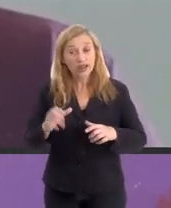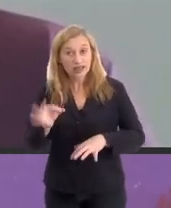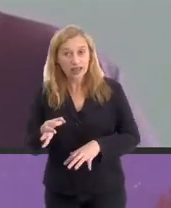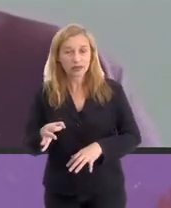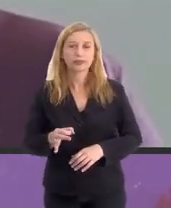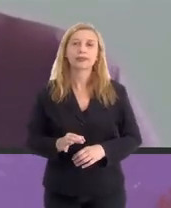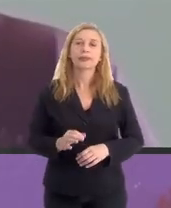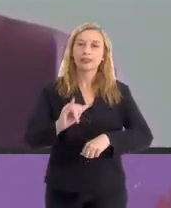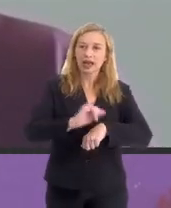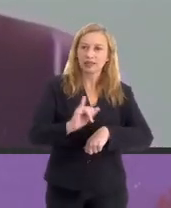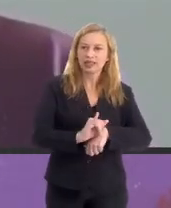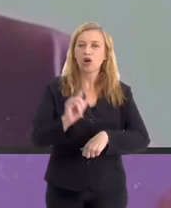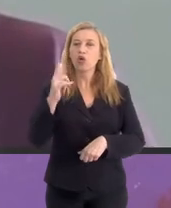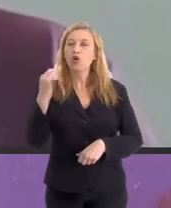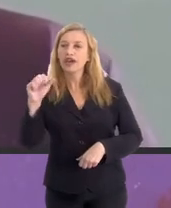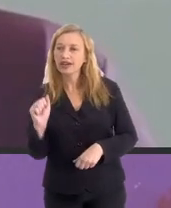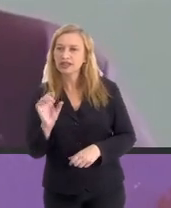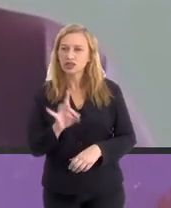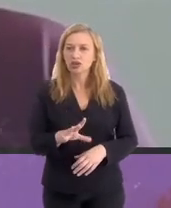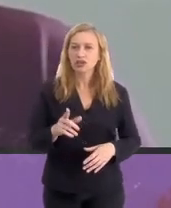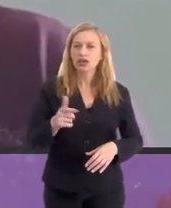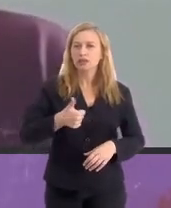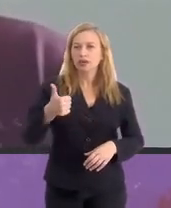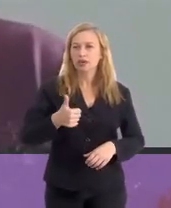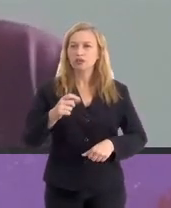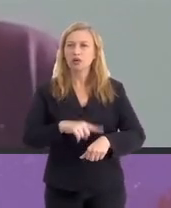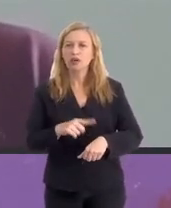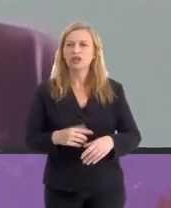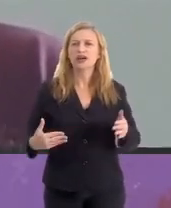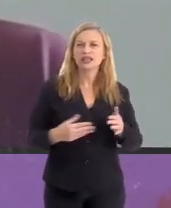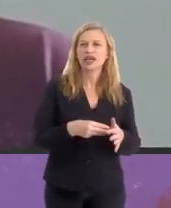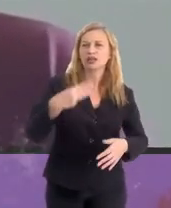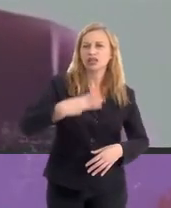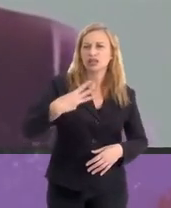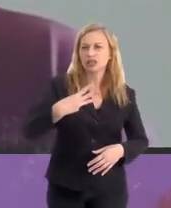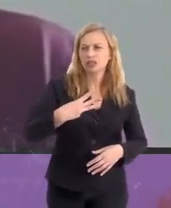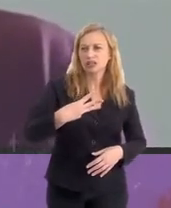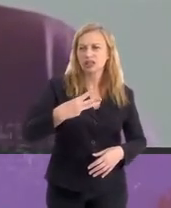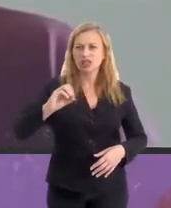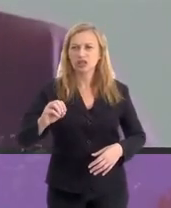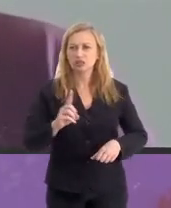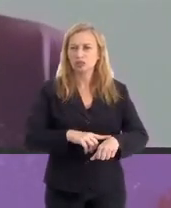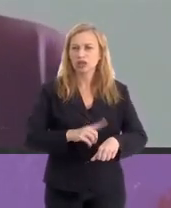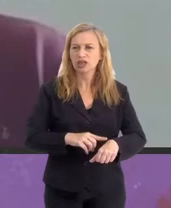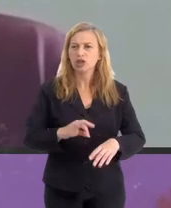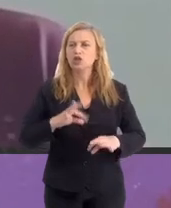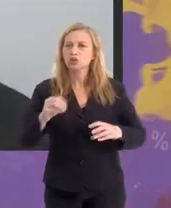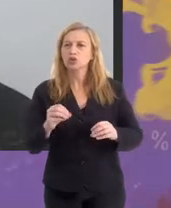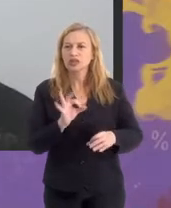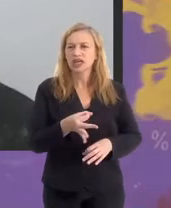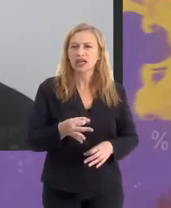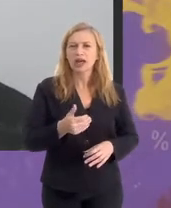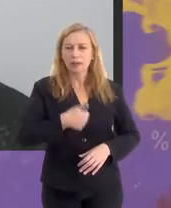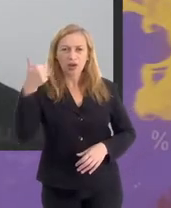estádio mas o local sim na Capital em Goiânia EA sequência aí da primeira rodada até a 38ª tudo definido